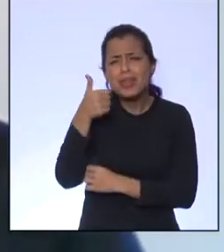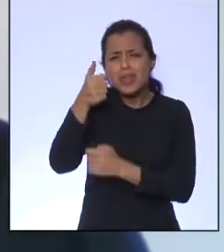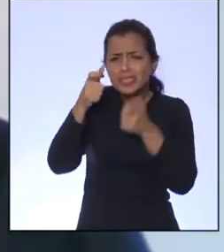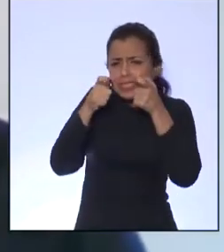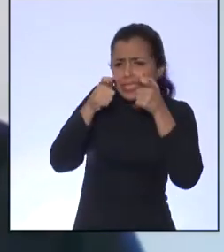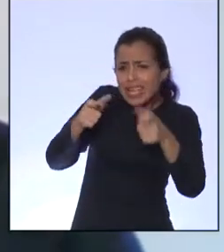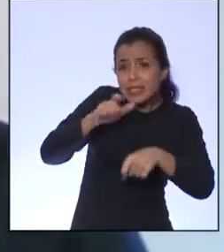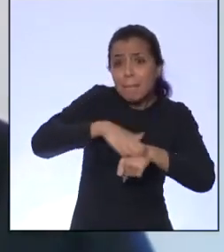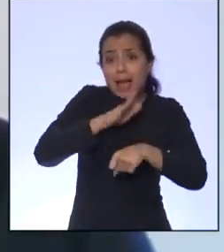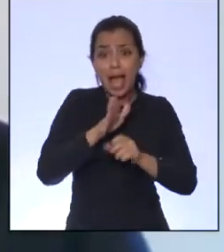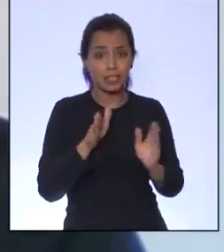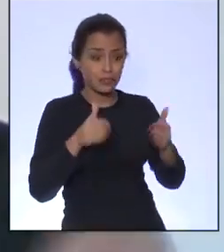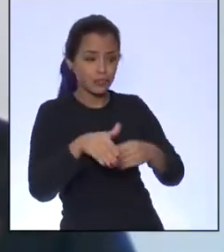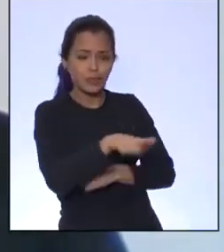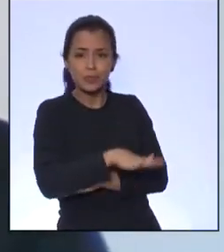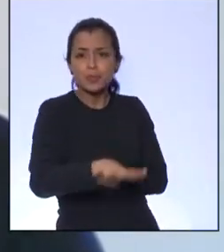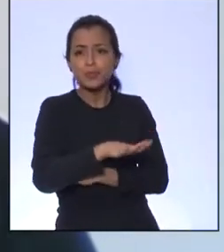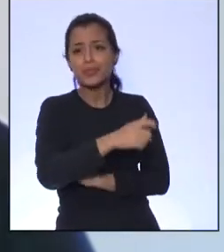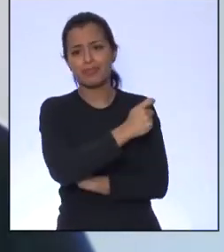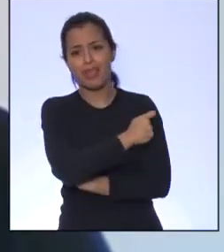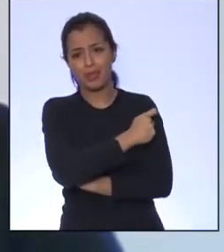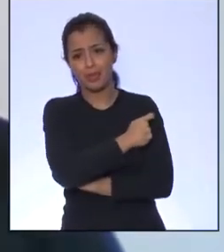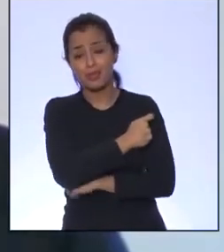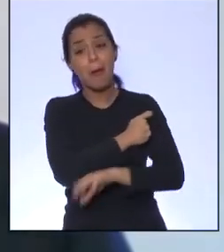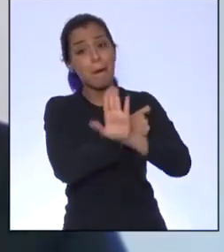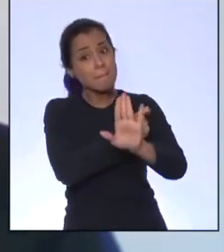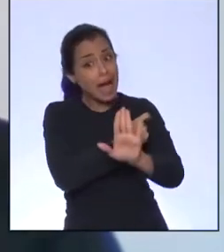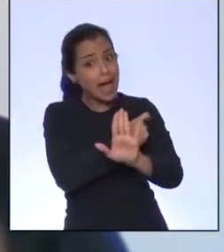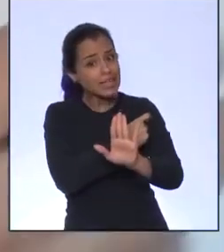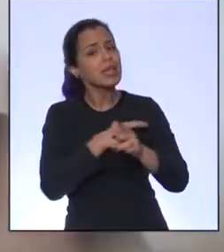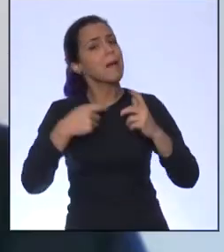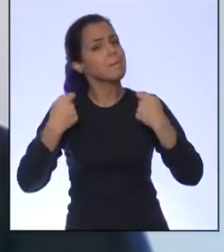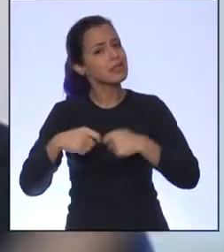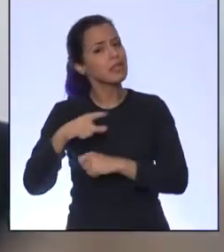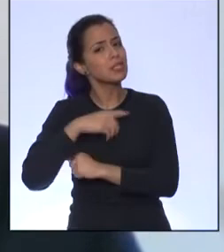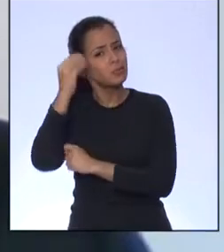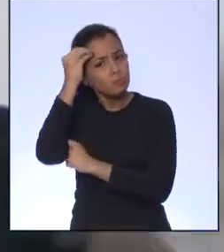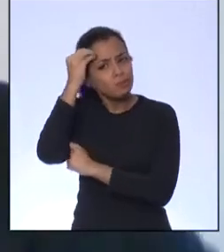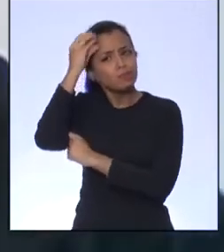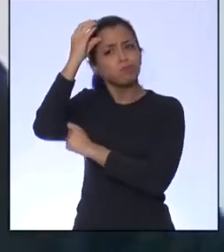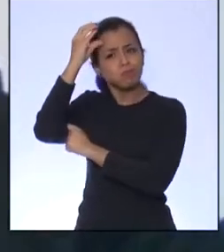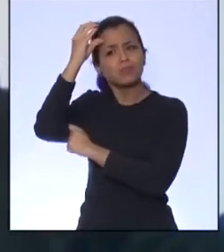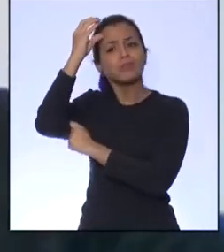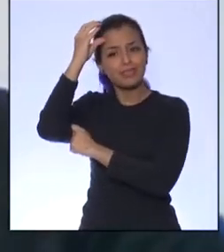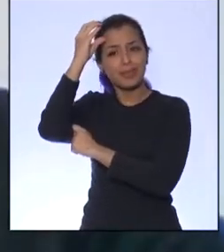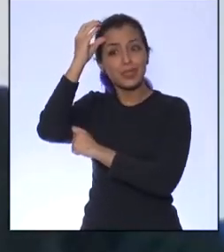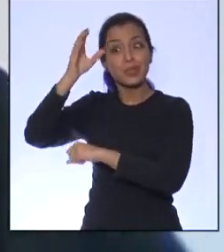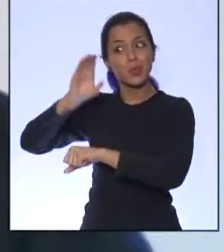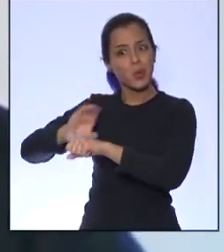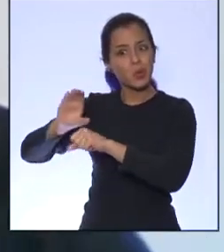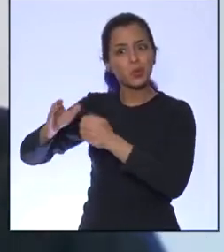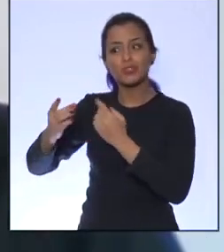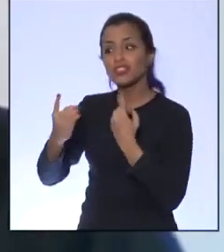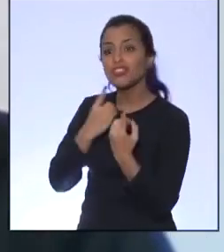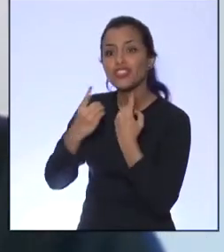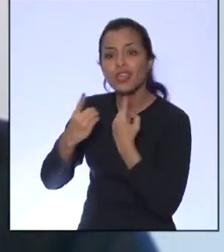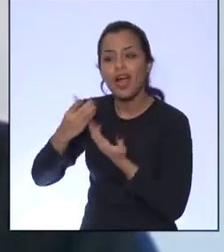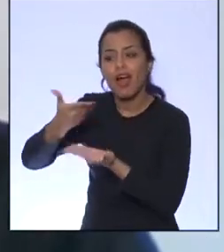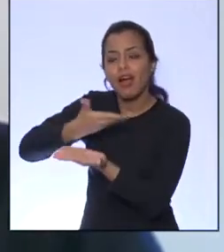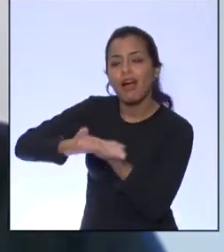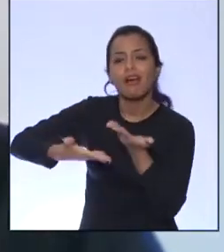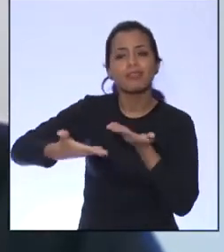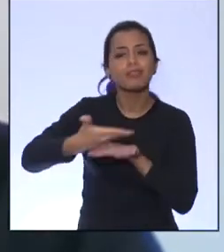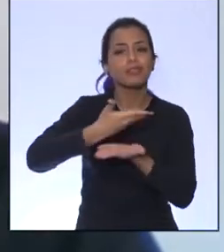para os alunos. E, para isso, vocês precisam ter um conhecimento e cursos que, de alguma maneira, dialogam com a prática. Por essa razão, Raquel,